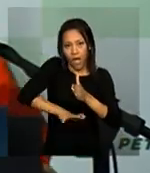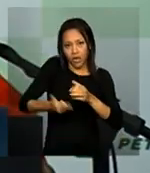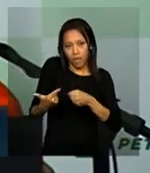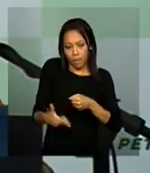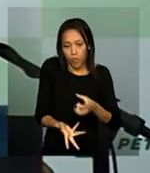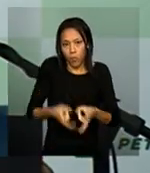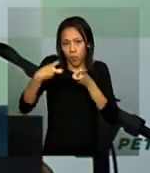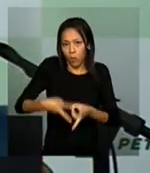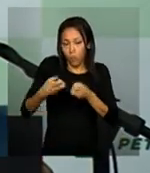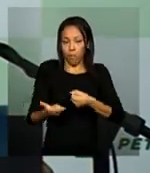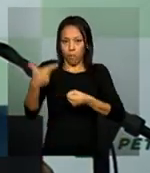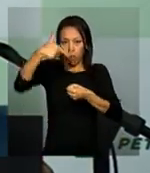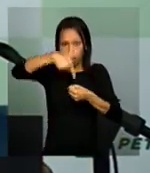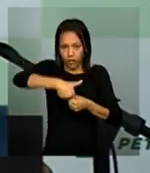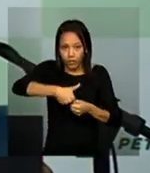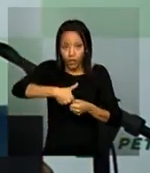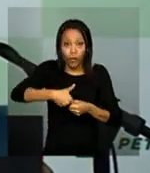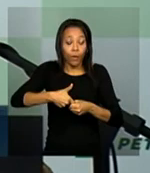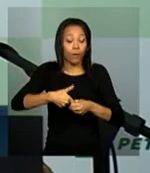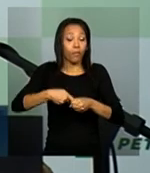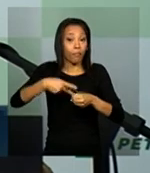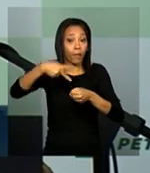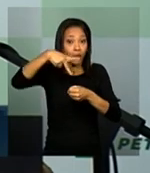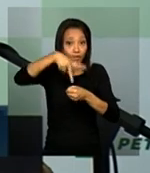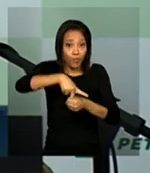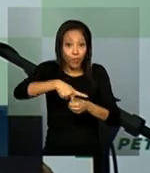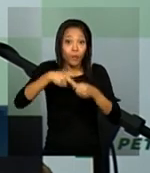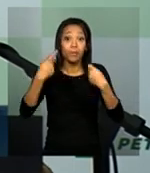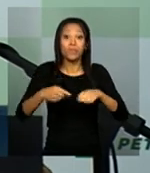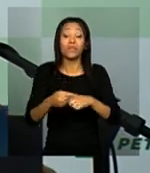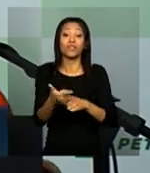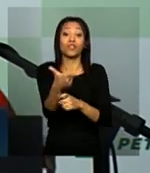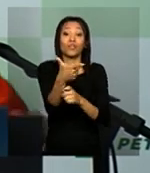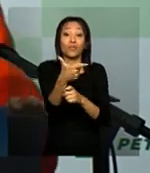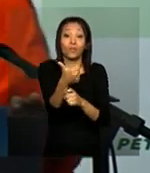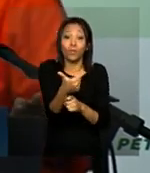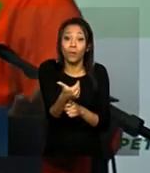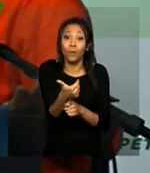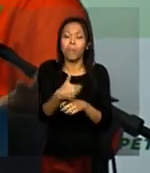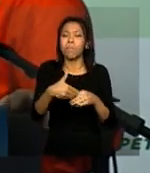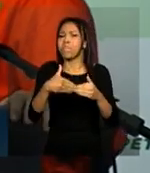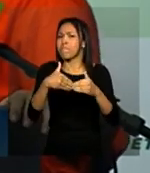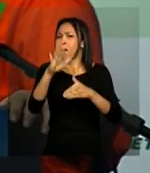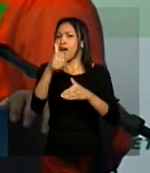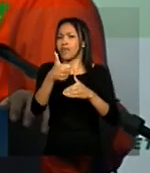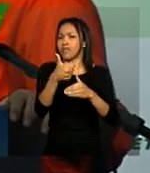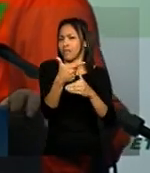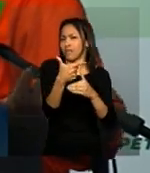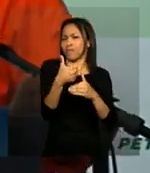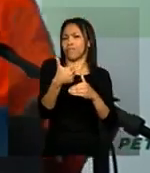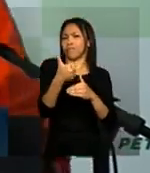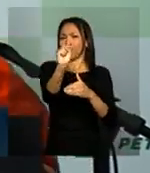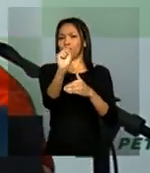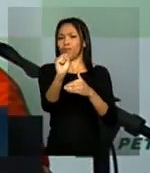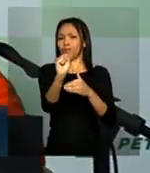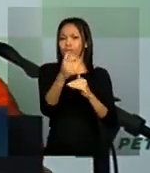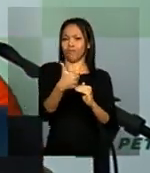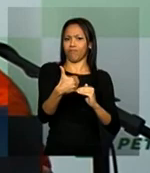Um precisa de 12 a 18 plataformas, mais para 18 do que 12.